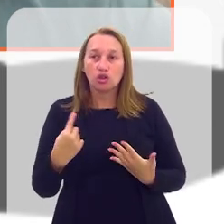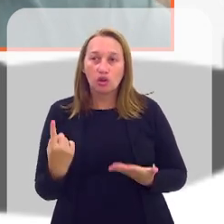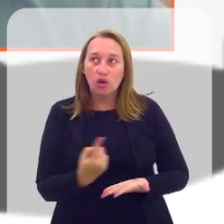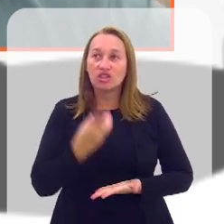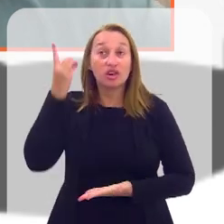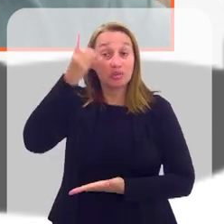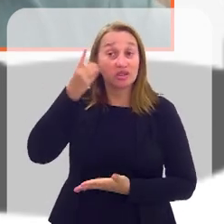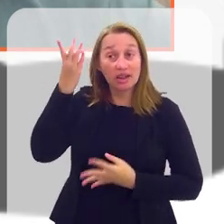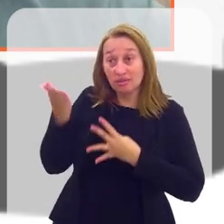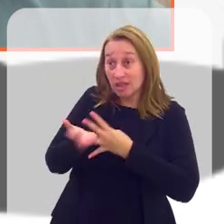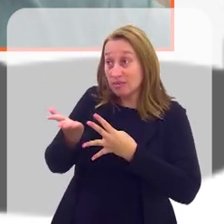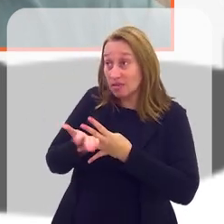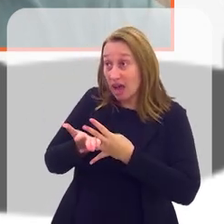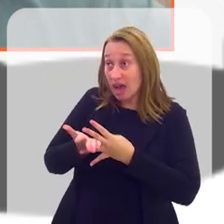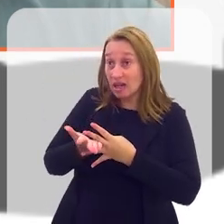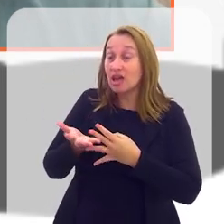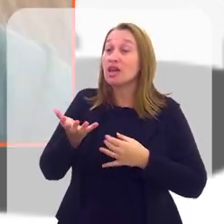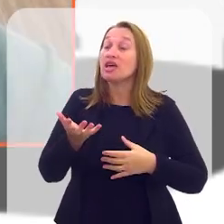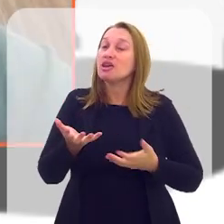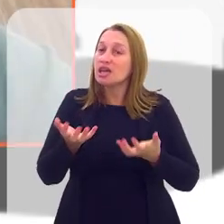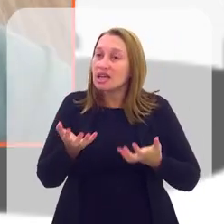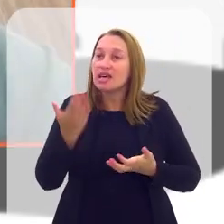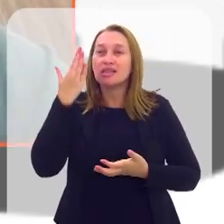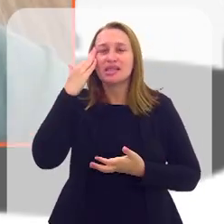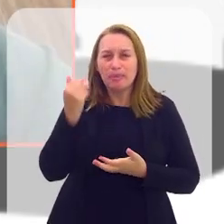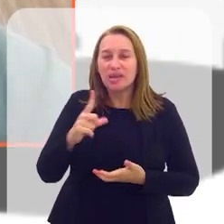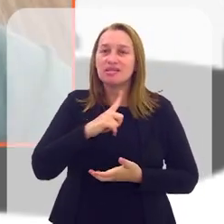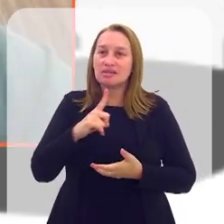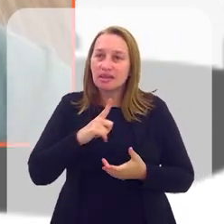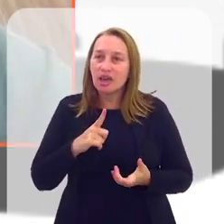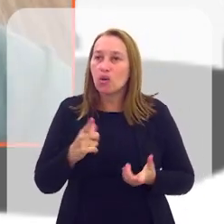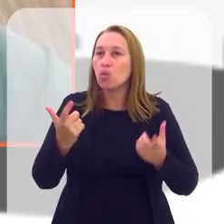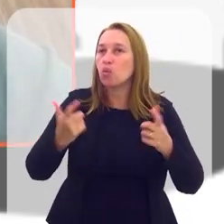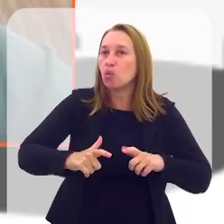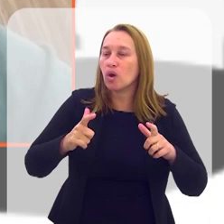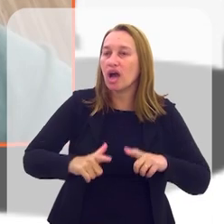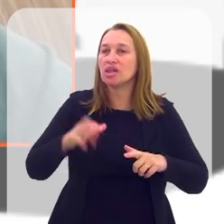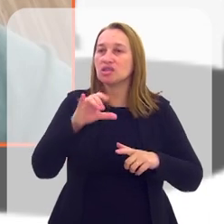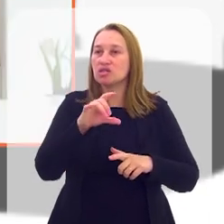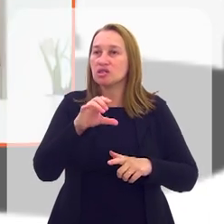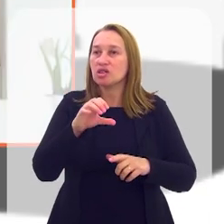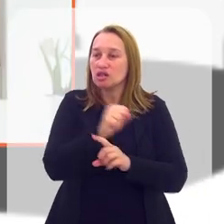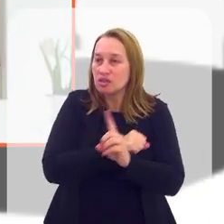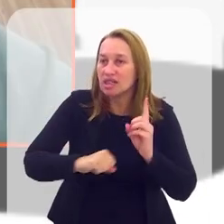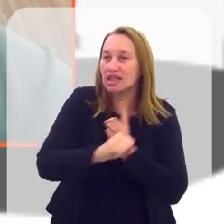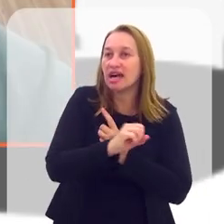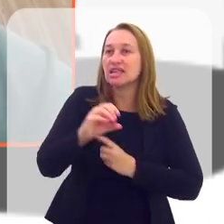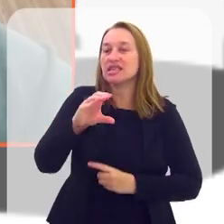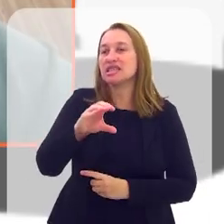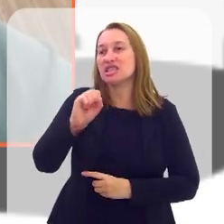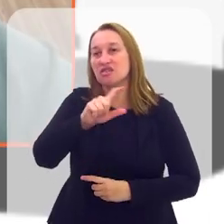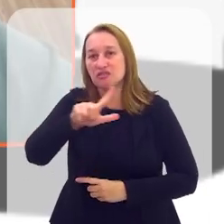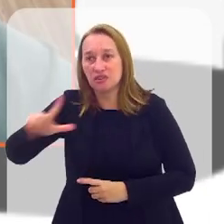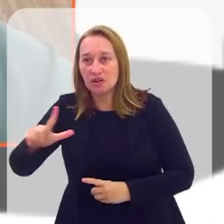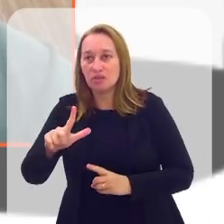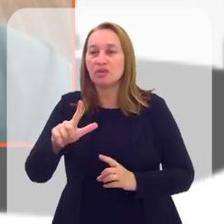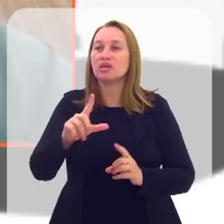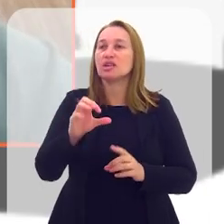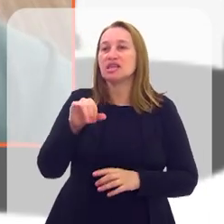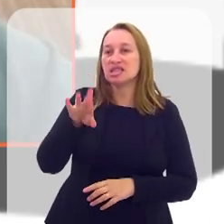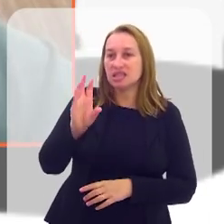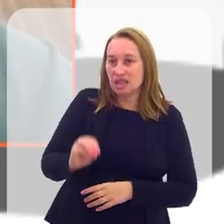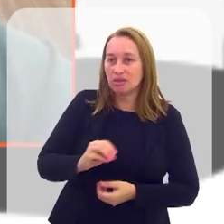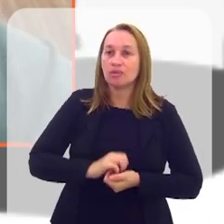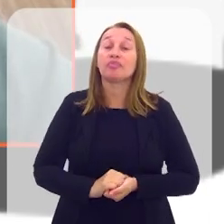nosso intervalo e eu gostaria de saber se há espaço para a participação da sociedade civil nesse censo. Cláudia,